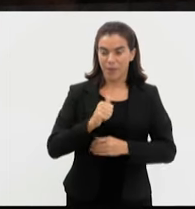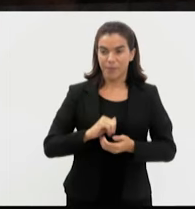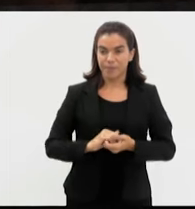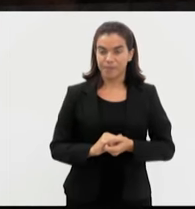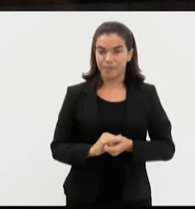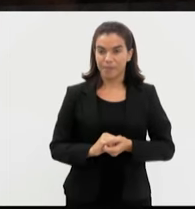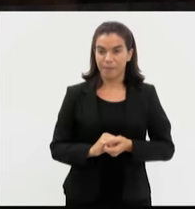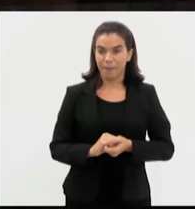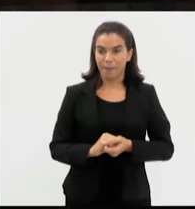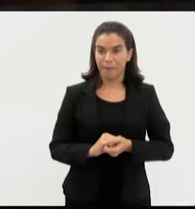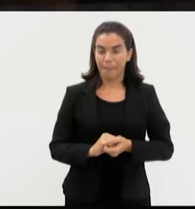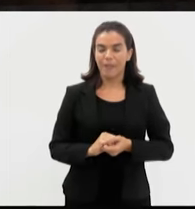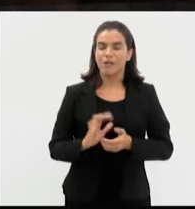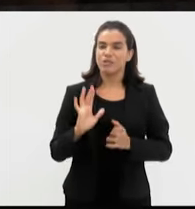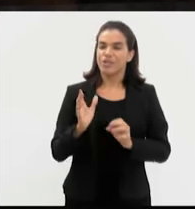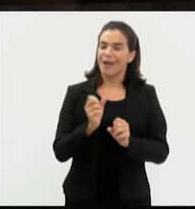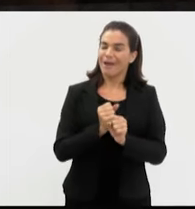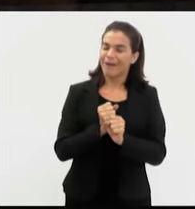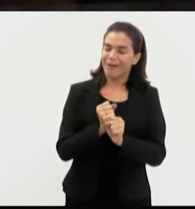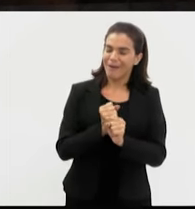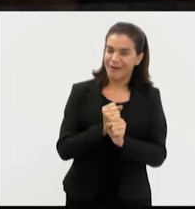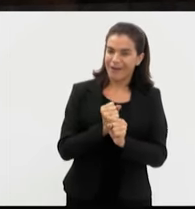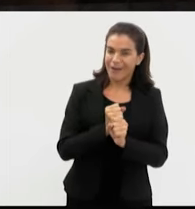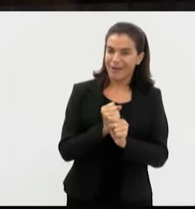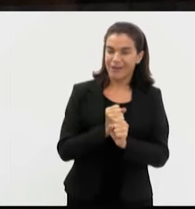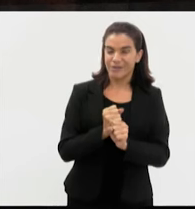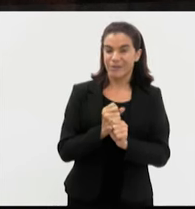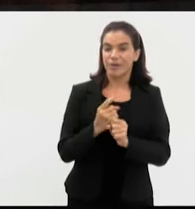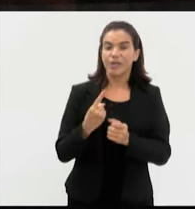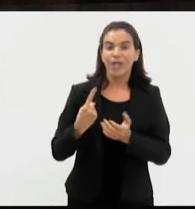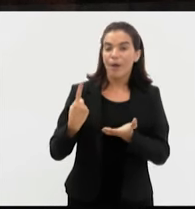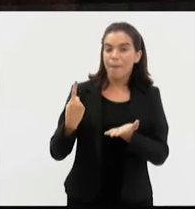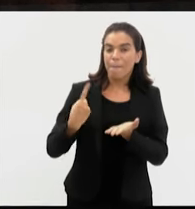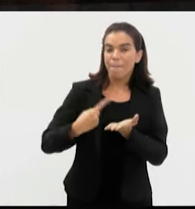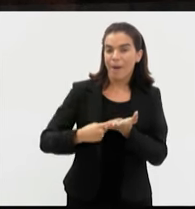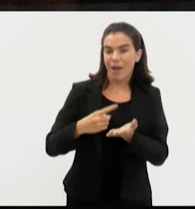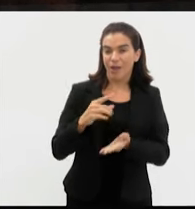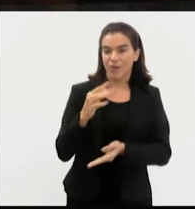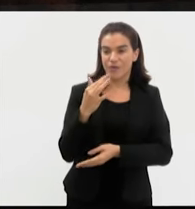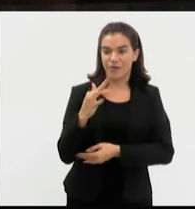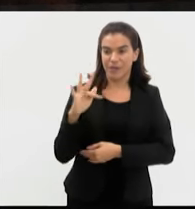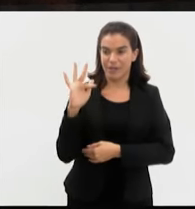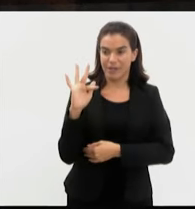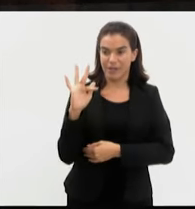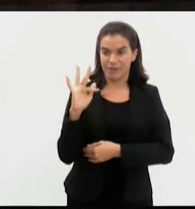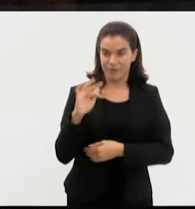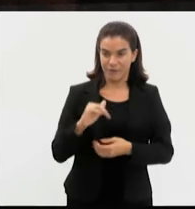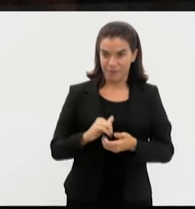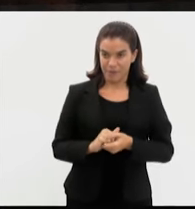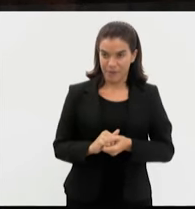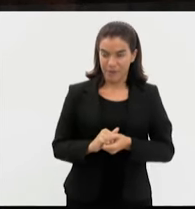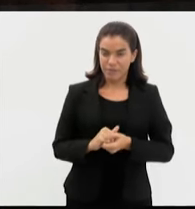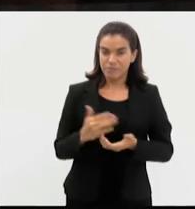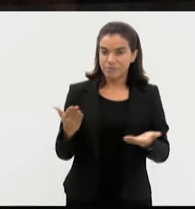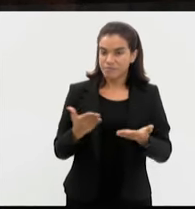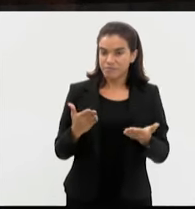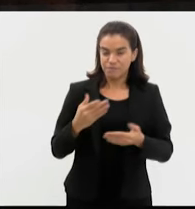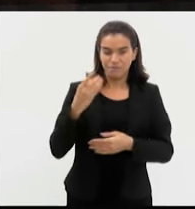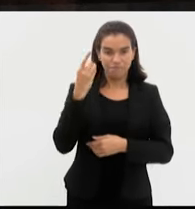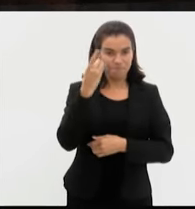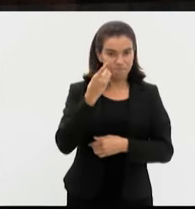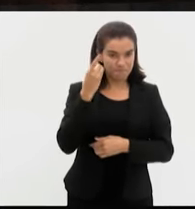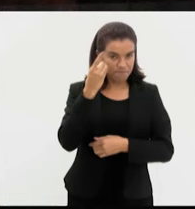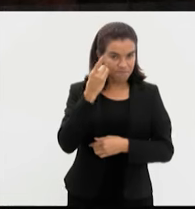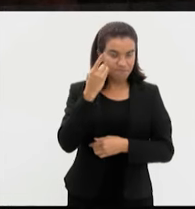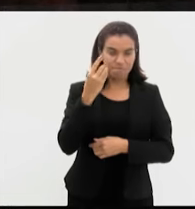batendo isso a muito tempo que é a questão do pacto federativo tá na hora dos deputados federais tá na